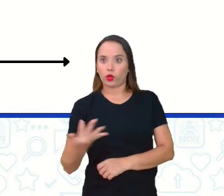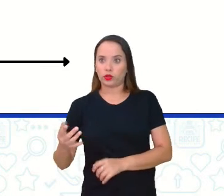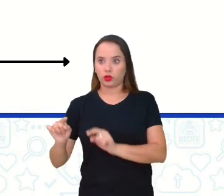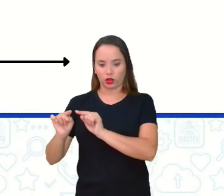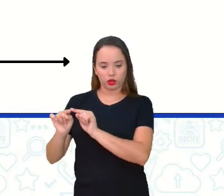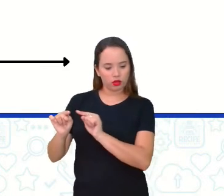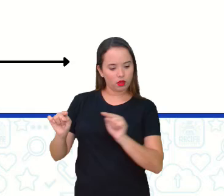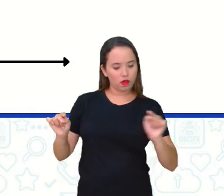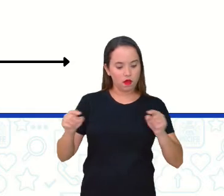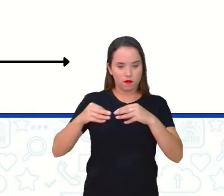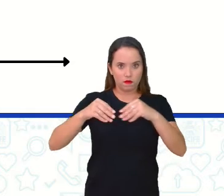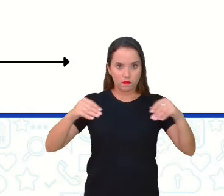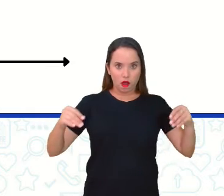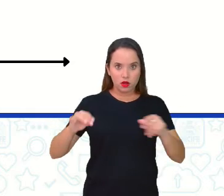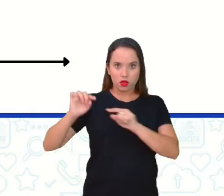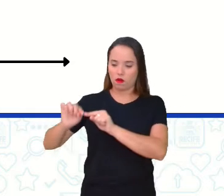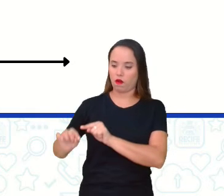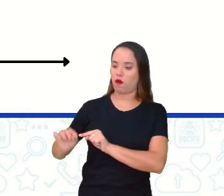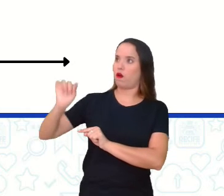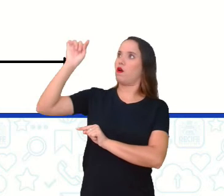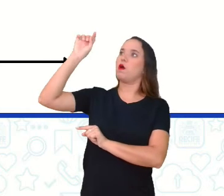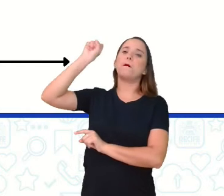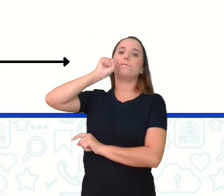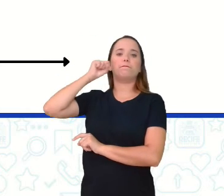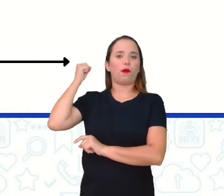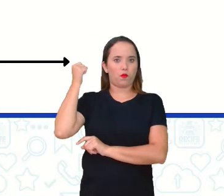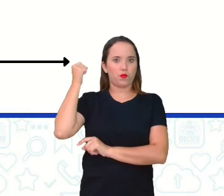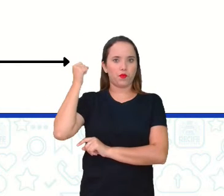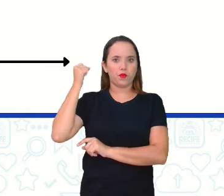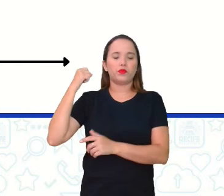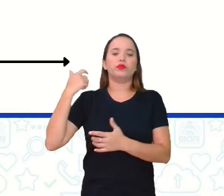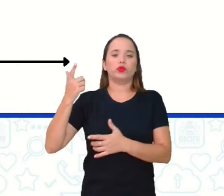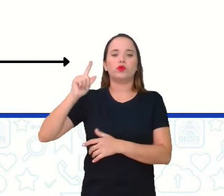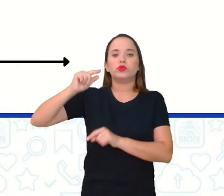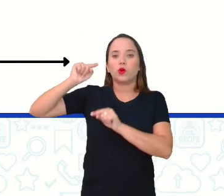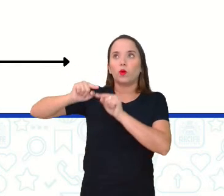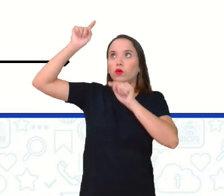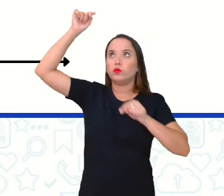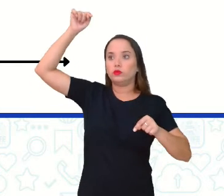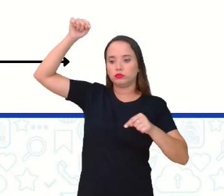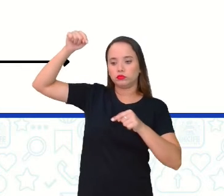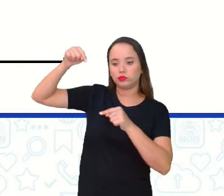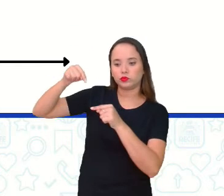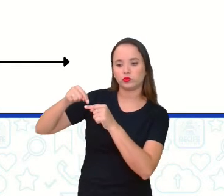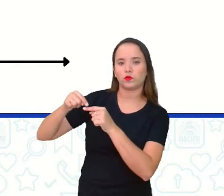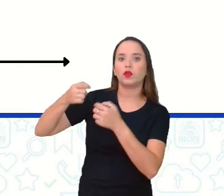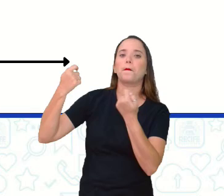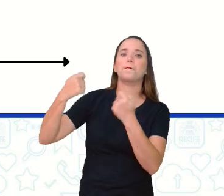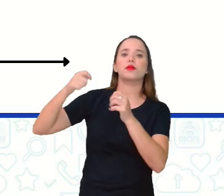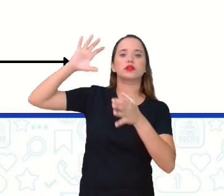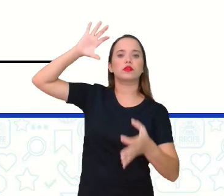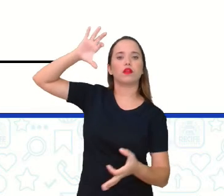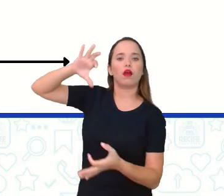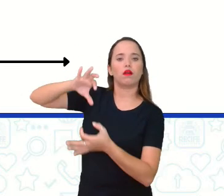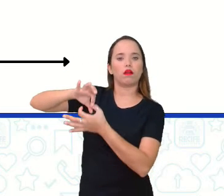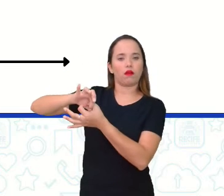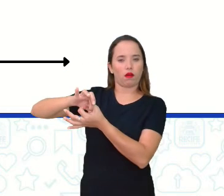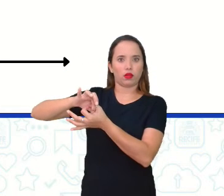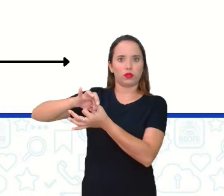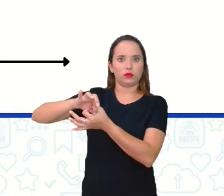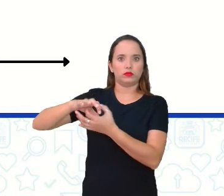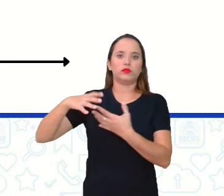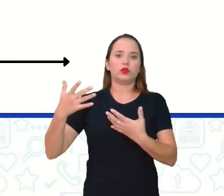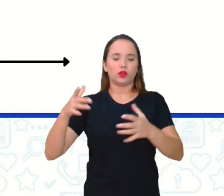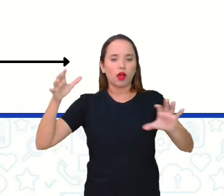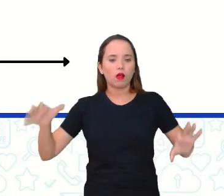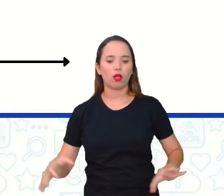quantidade de pão, tá certo? Então, esses eixos aí, eles precisam estar organizados dessa forma, ou seja, eu estou